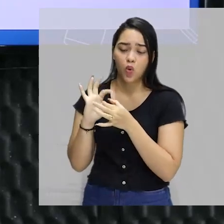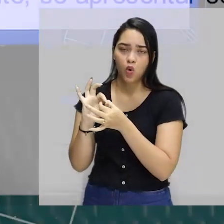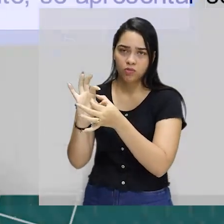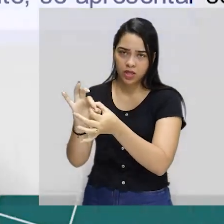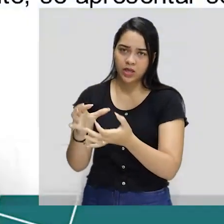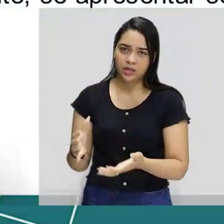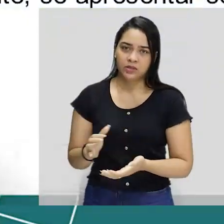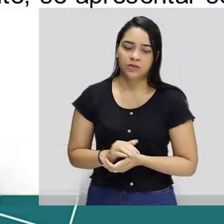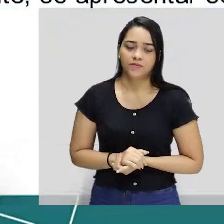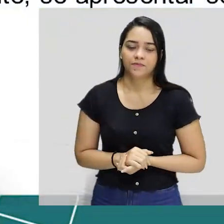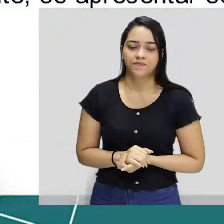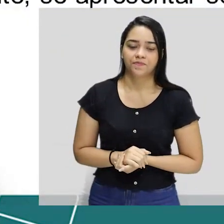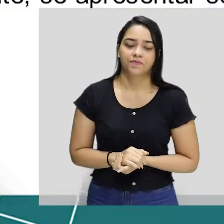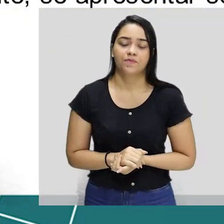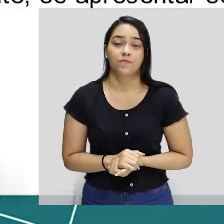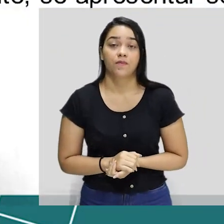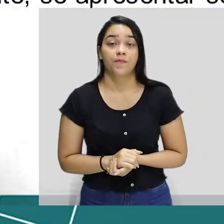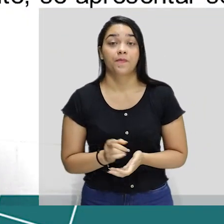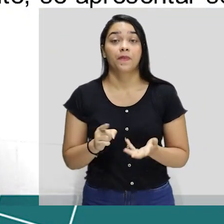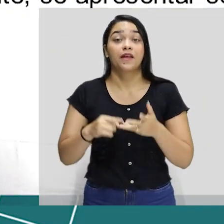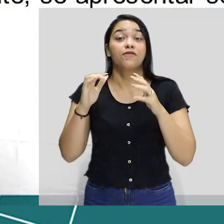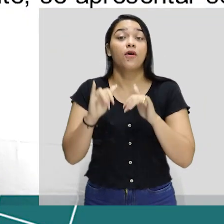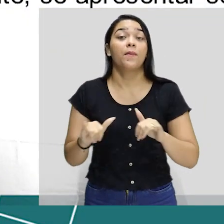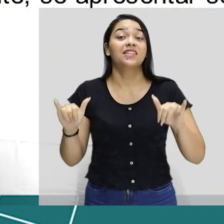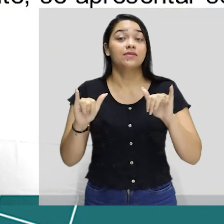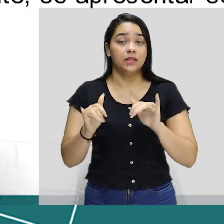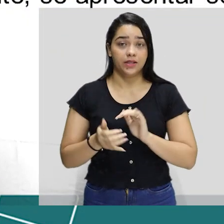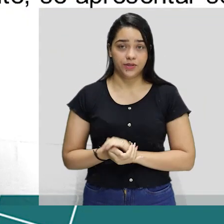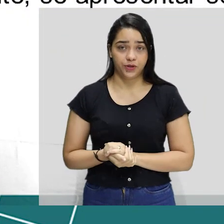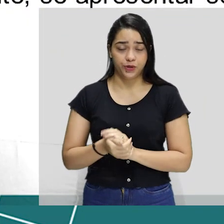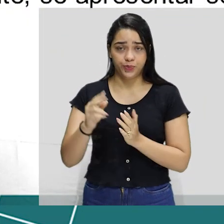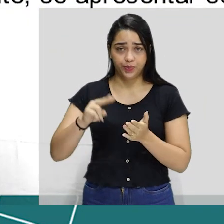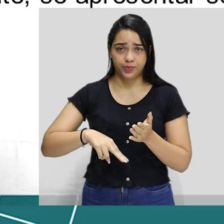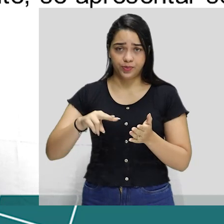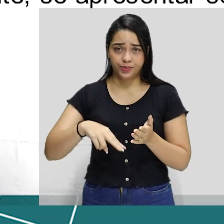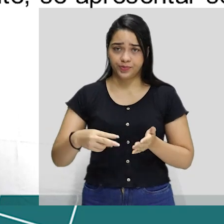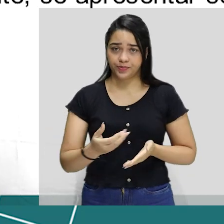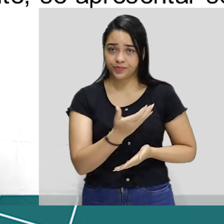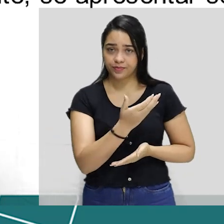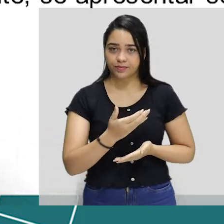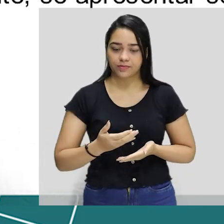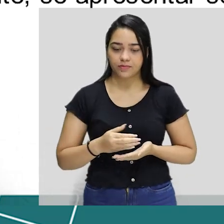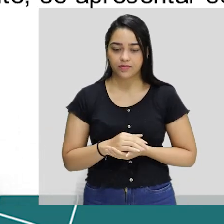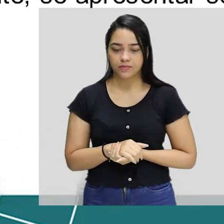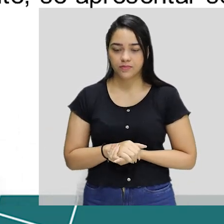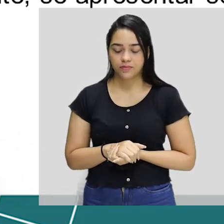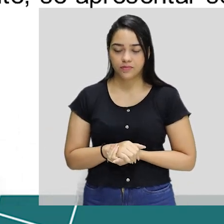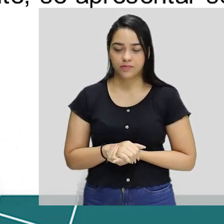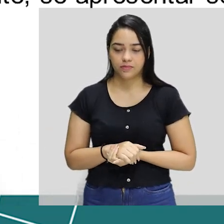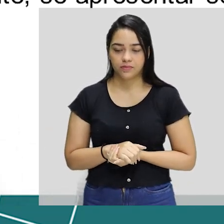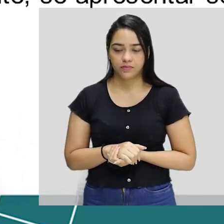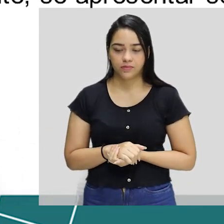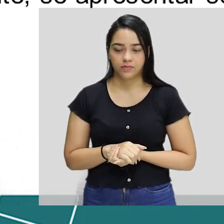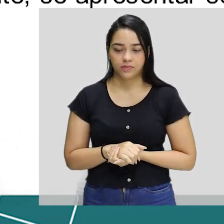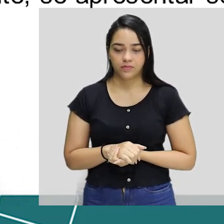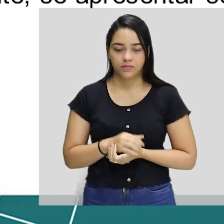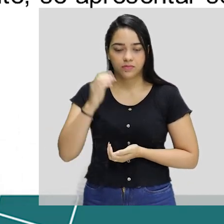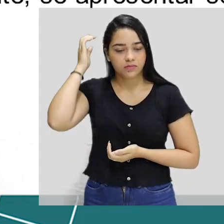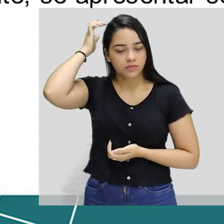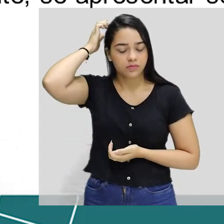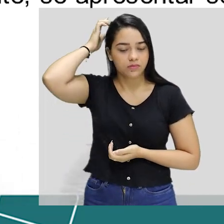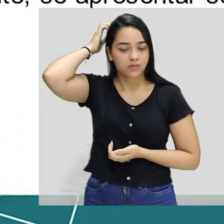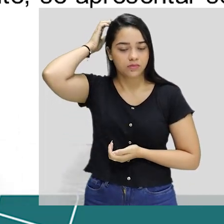contexto. A informatividade refere-se aos dados que o texto apresenta, que